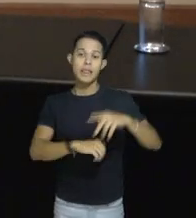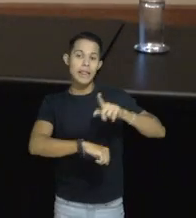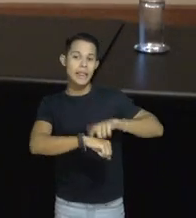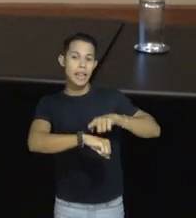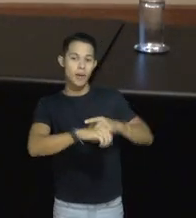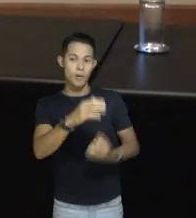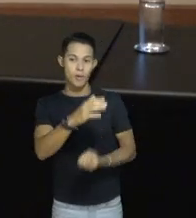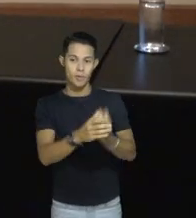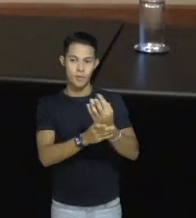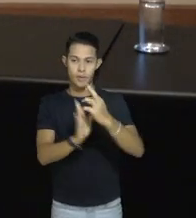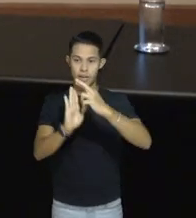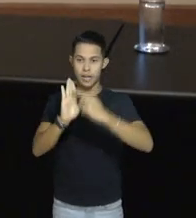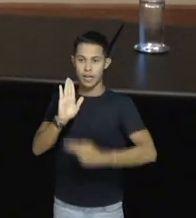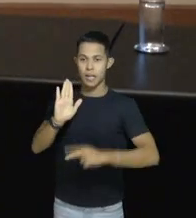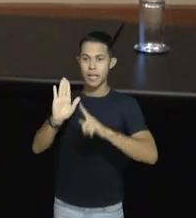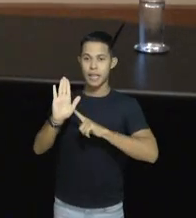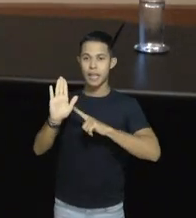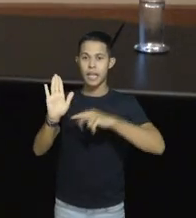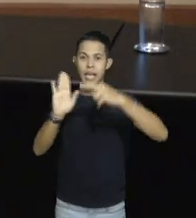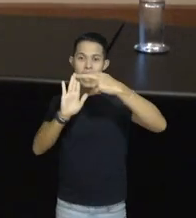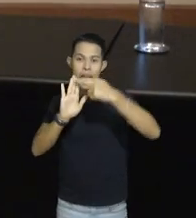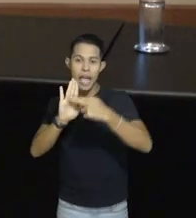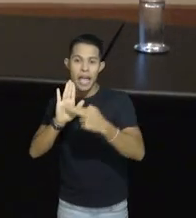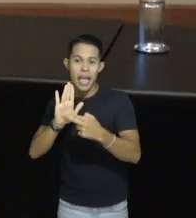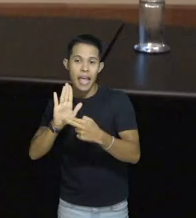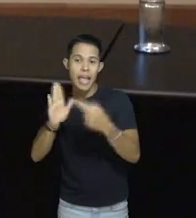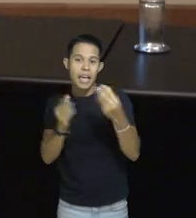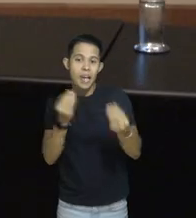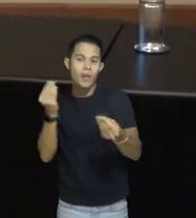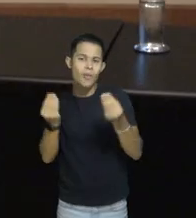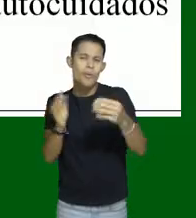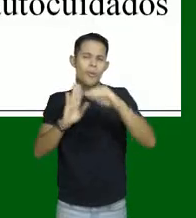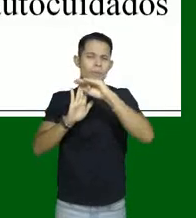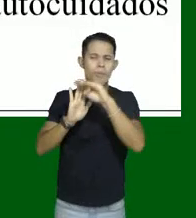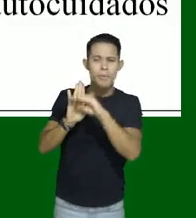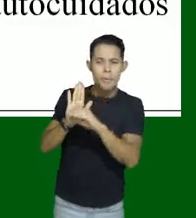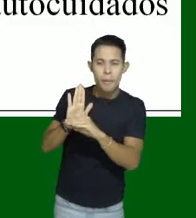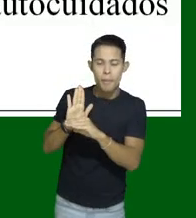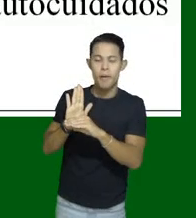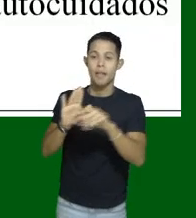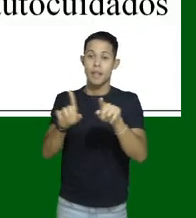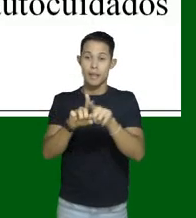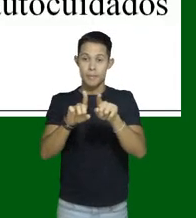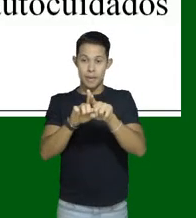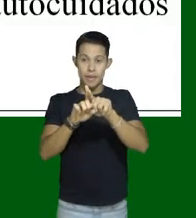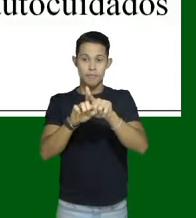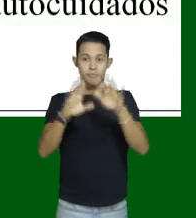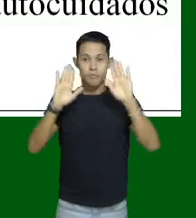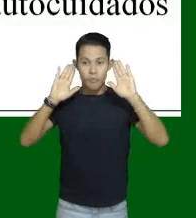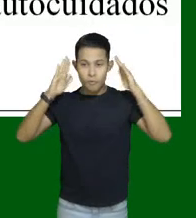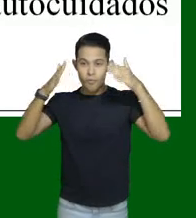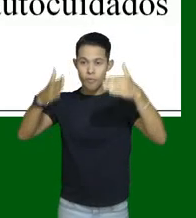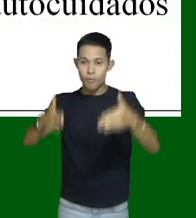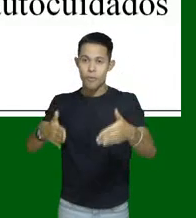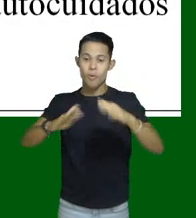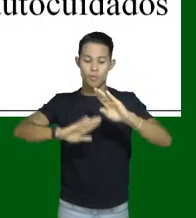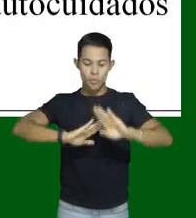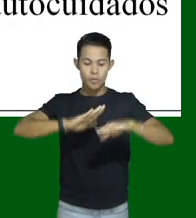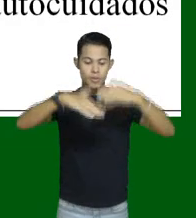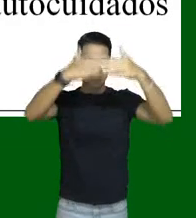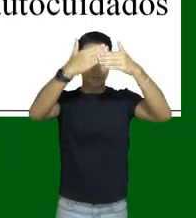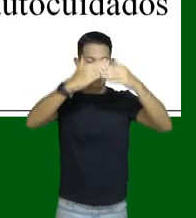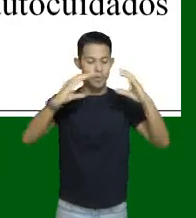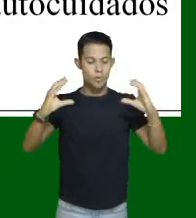protocolo para elaborar o relatório, e a gente também visa, né, o desenvolvimento integral de cada um